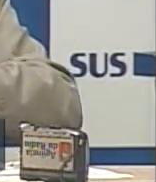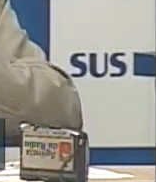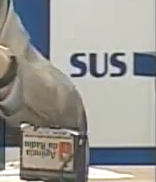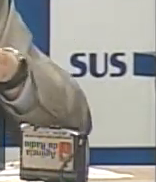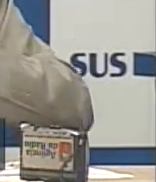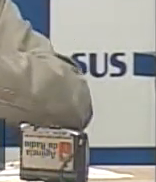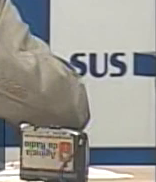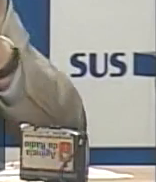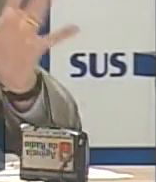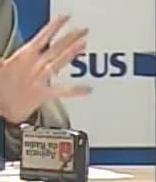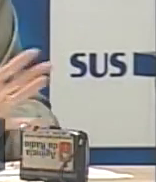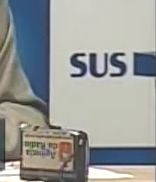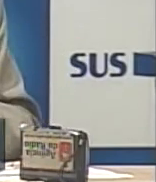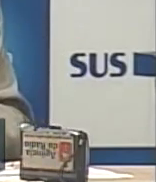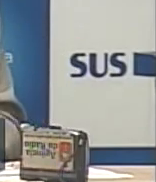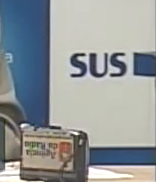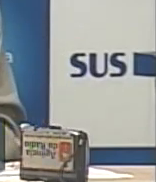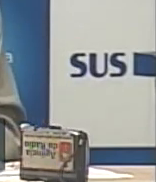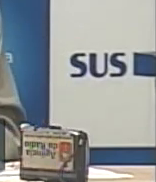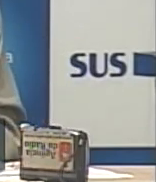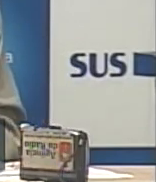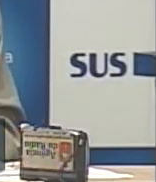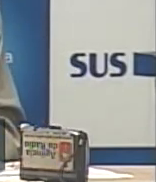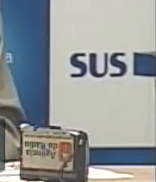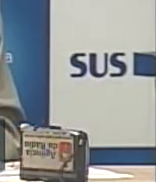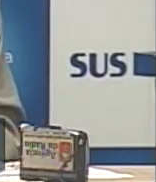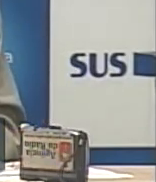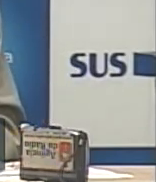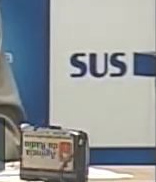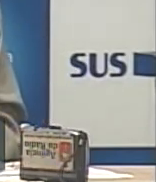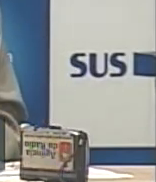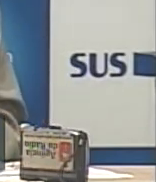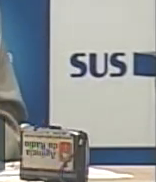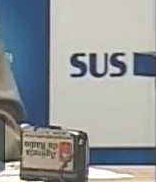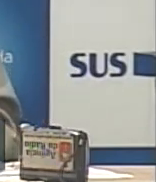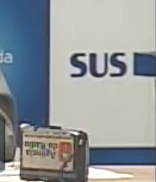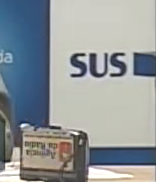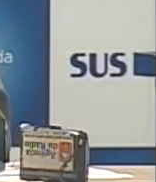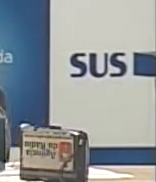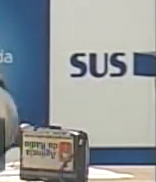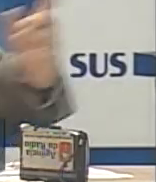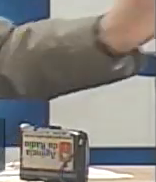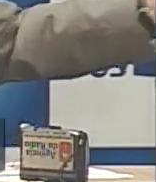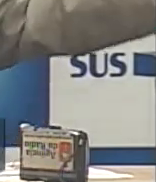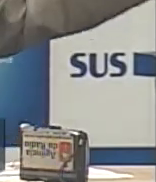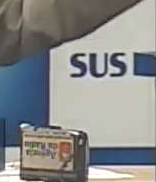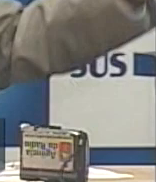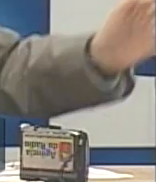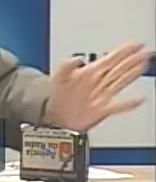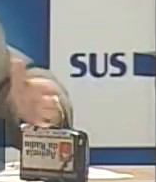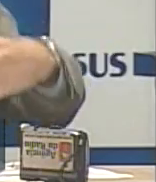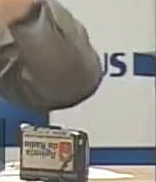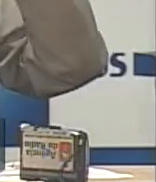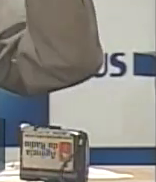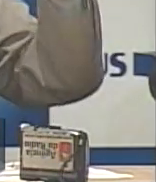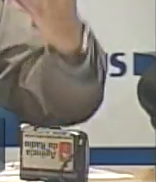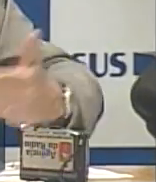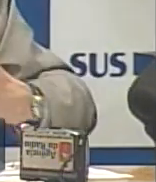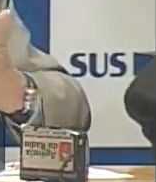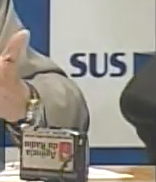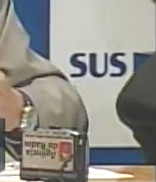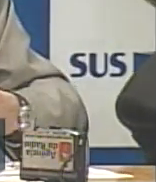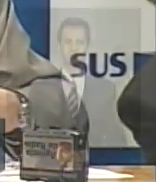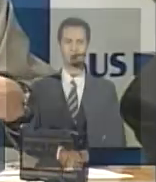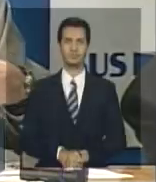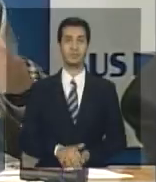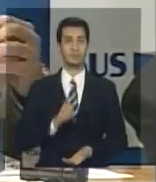sendo distribuído para todas as unidades de saúde do Brasil de novo. Né, uma nova, está aqui, né, uma nova tiragem. Deve ter